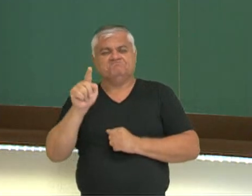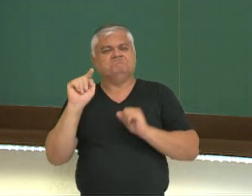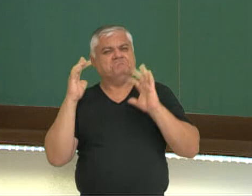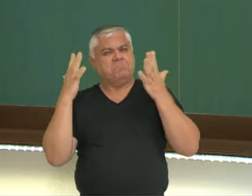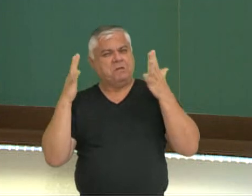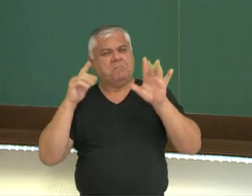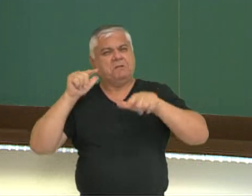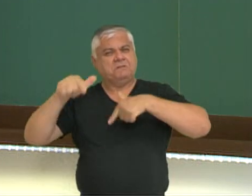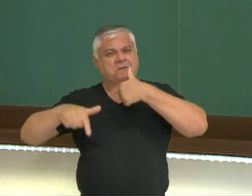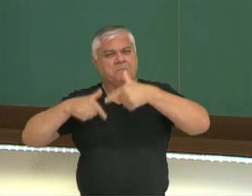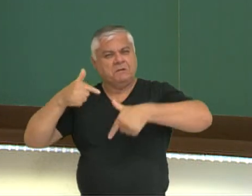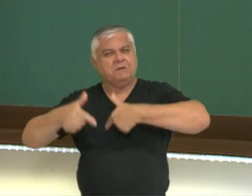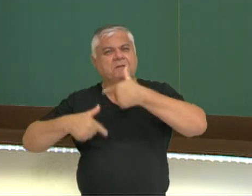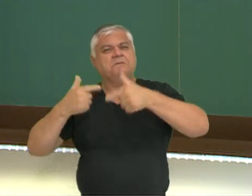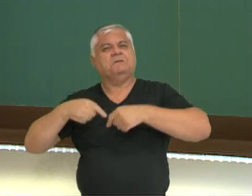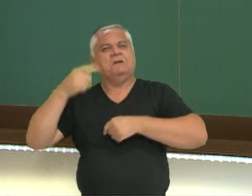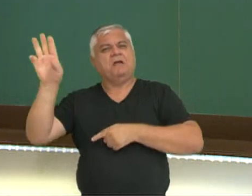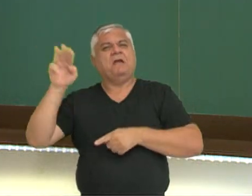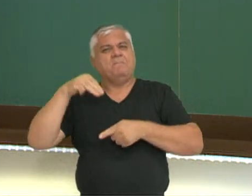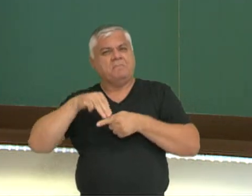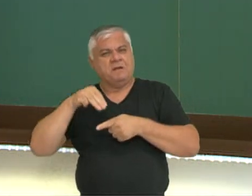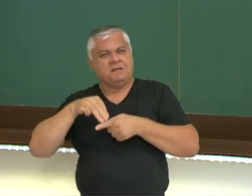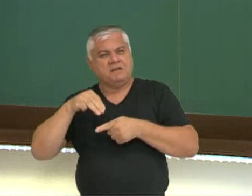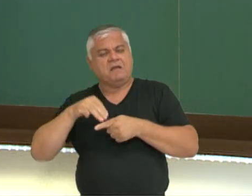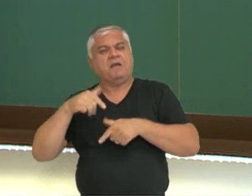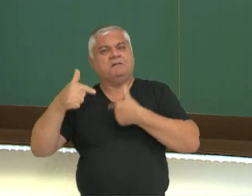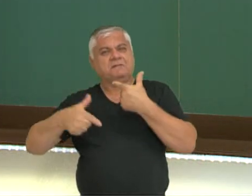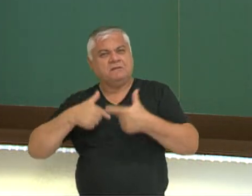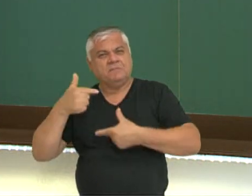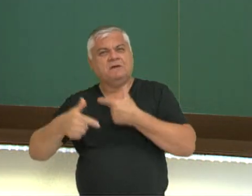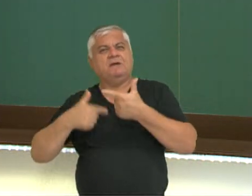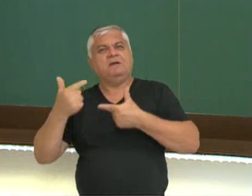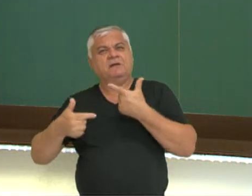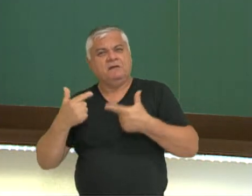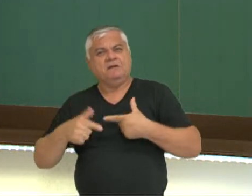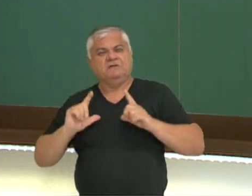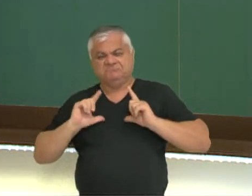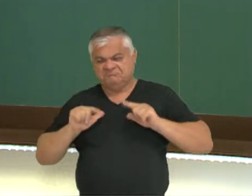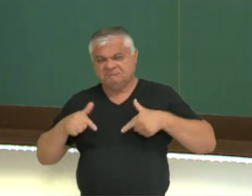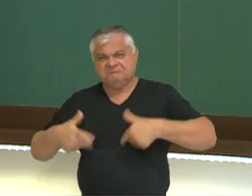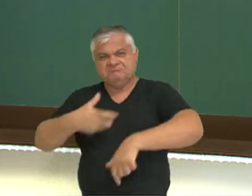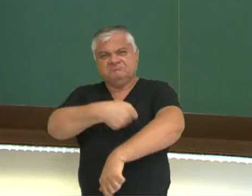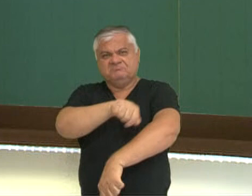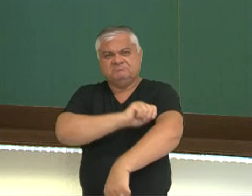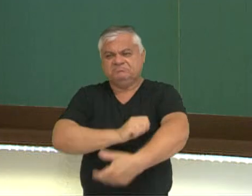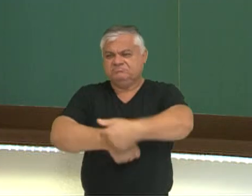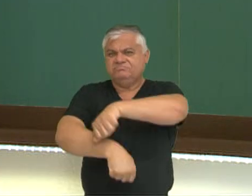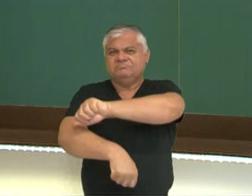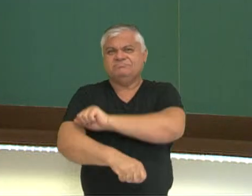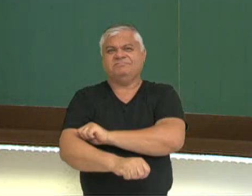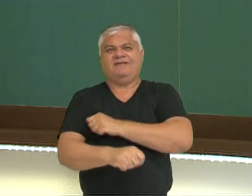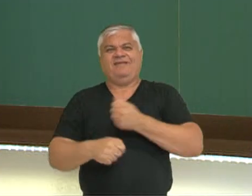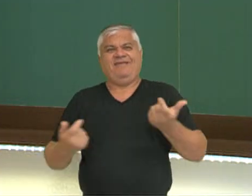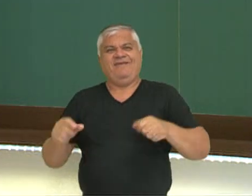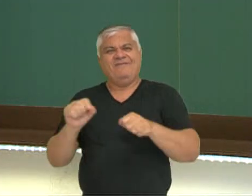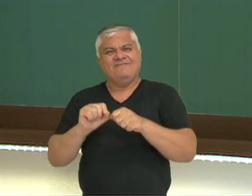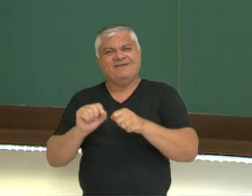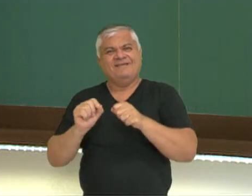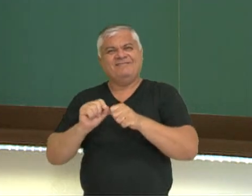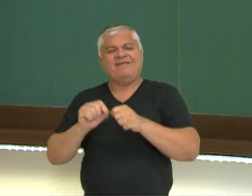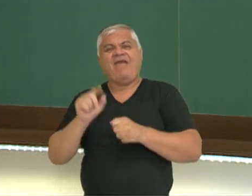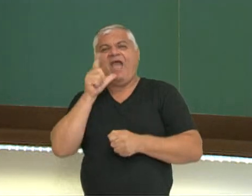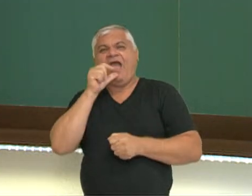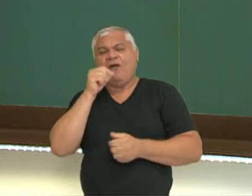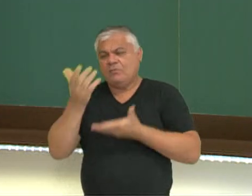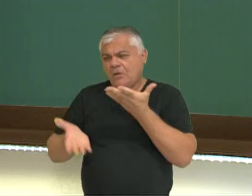trabalhadores que estão lá nesse momento, trabalhando intensamente para nos proporcionar a água com a